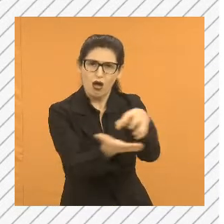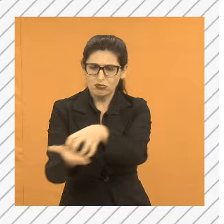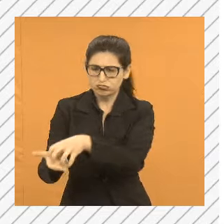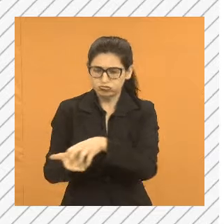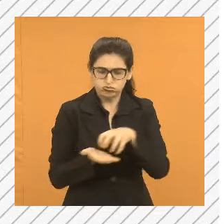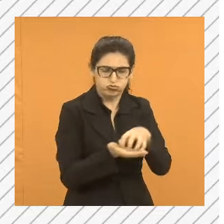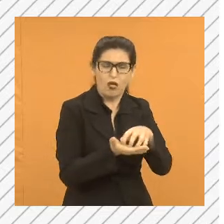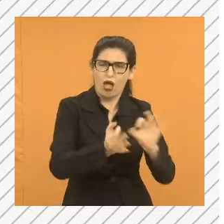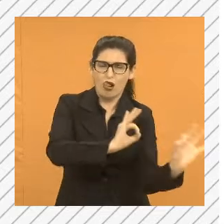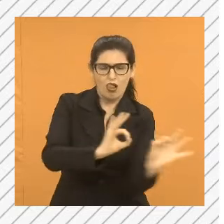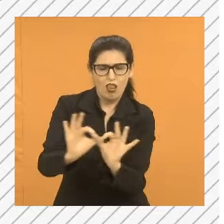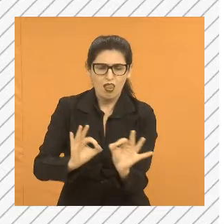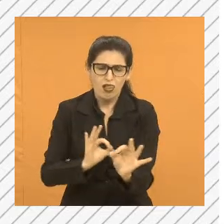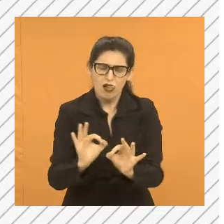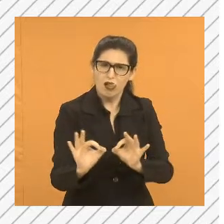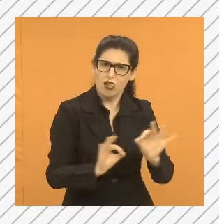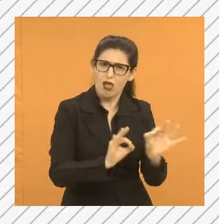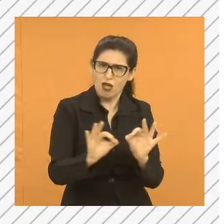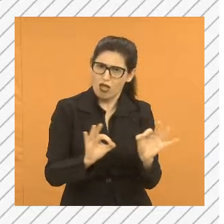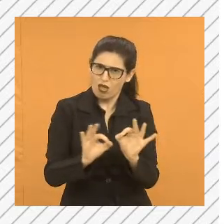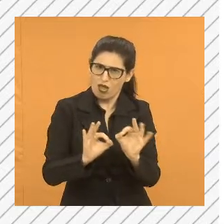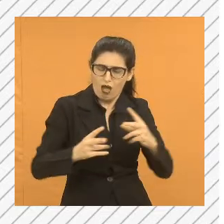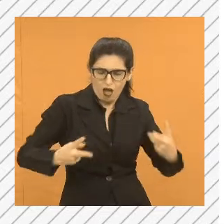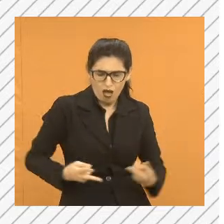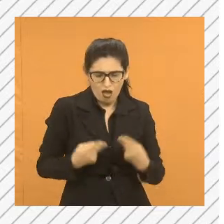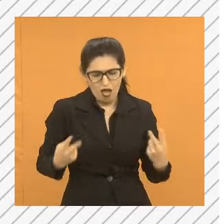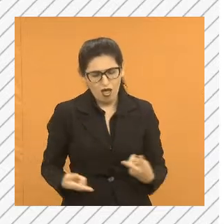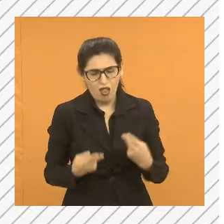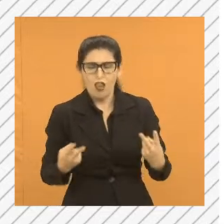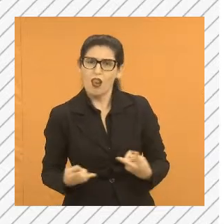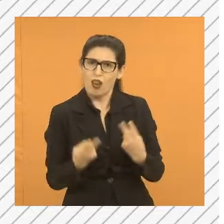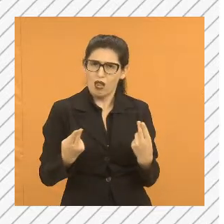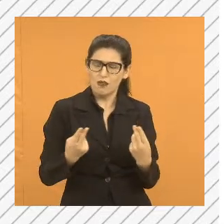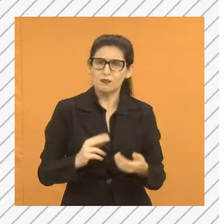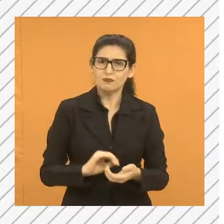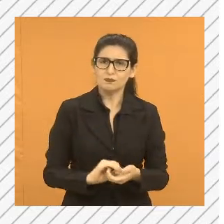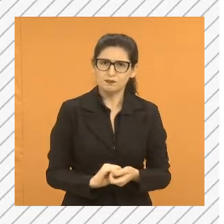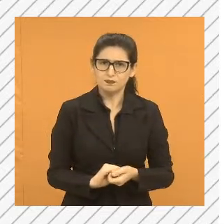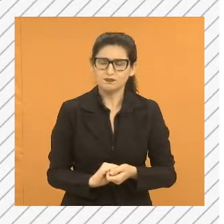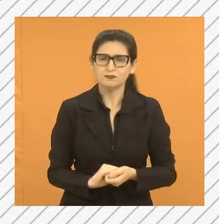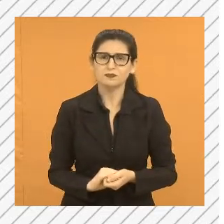foram adequados para a realização das cirurgias eletivas.